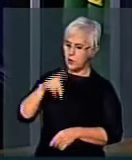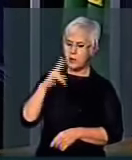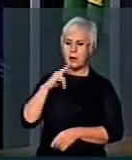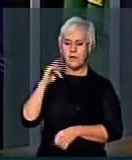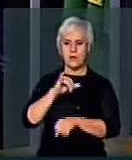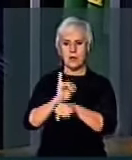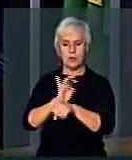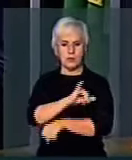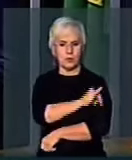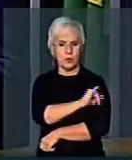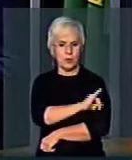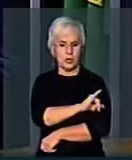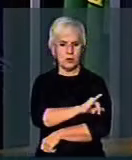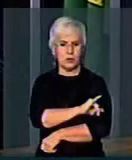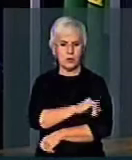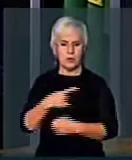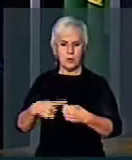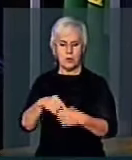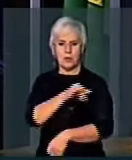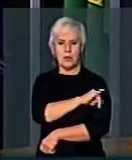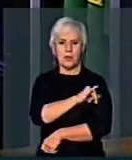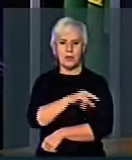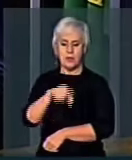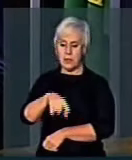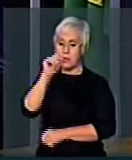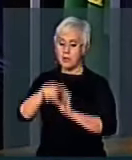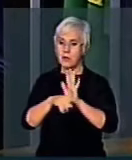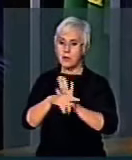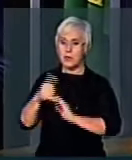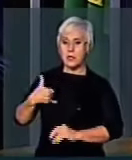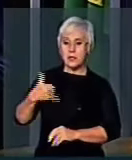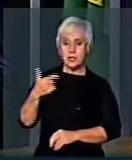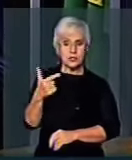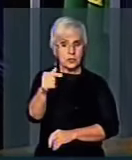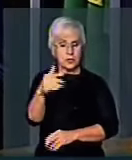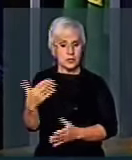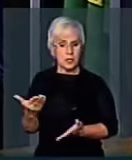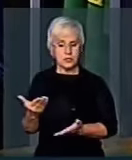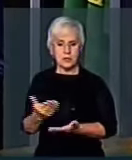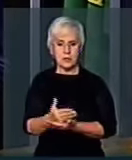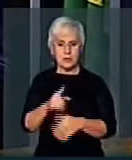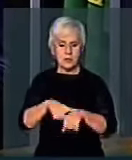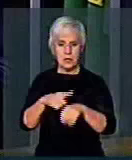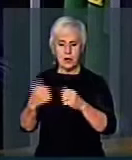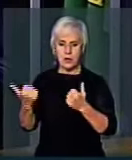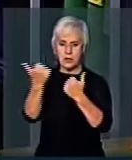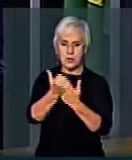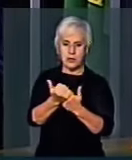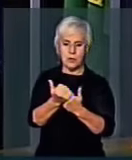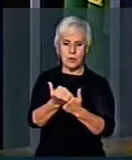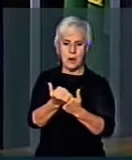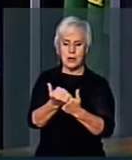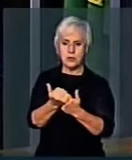no Rio de Janeiro, ele foi convencionado e votado com 17 anos de idade. E quando foi tomar posse,